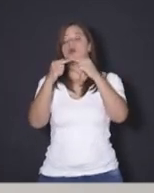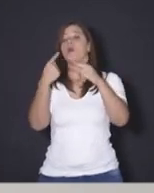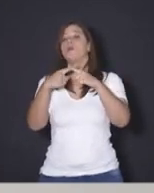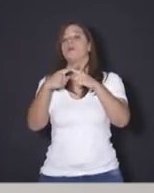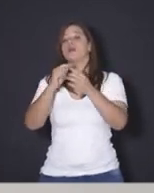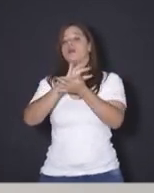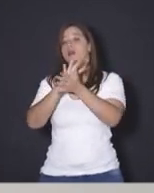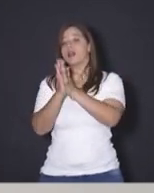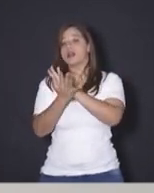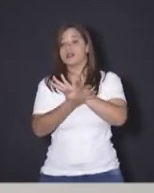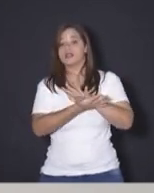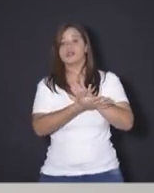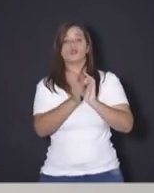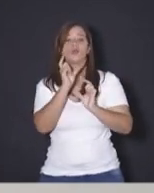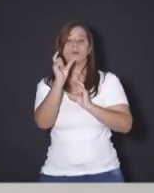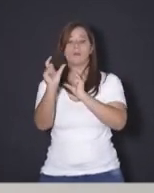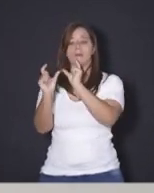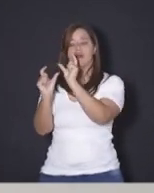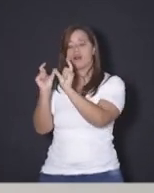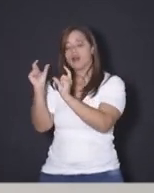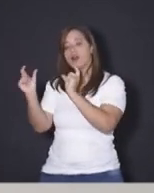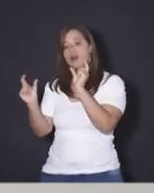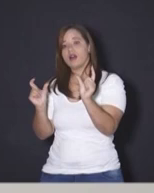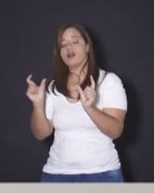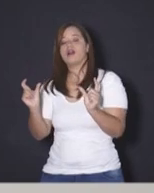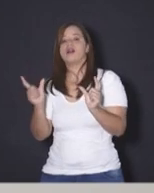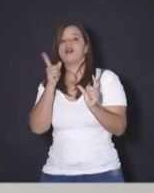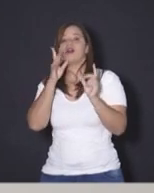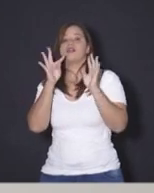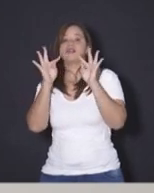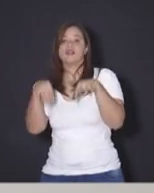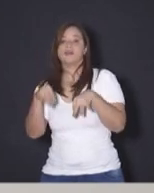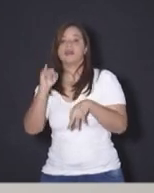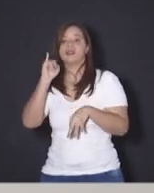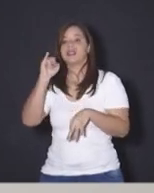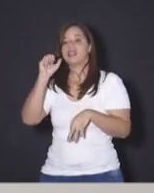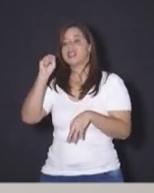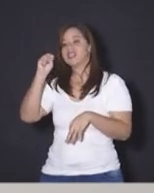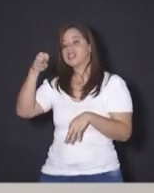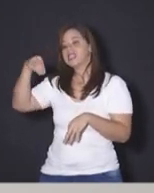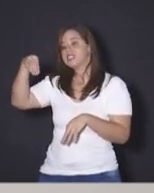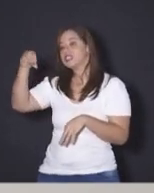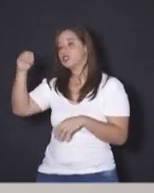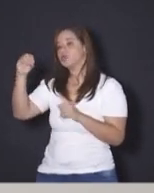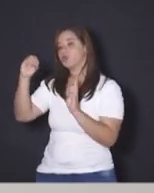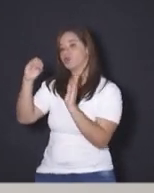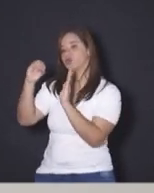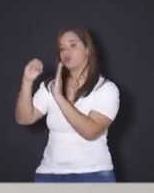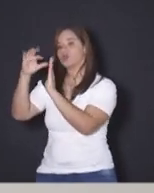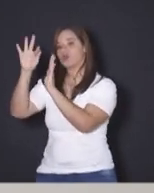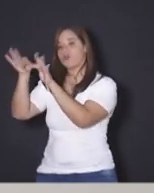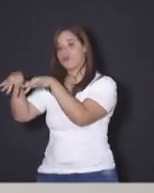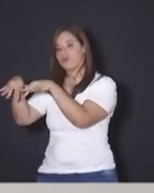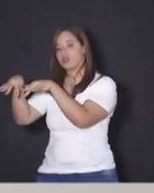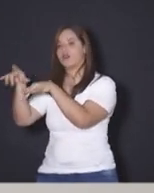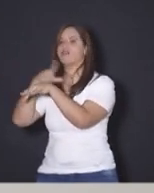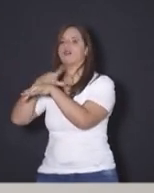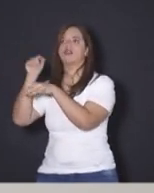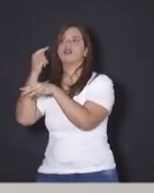como todas as palavras que terminou com o smos remake as ideologias